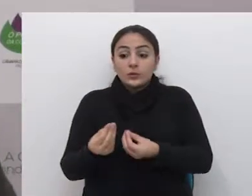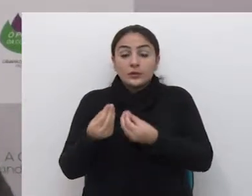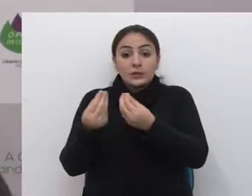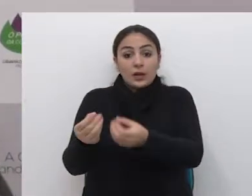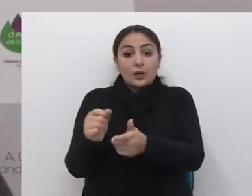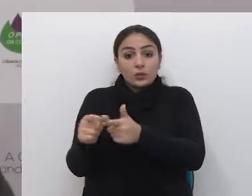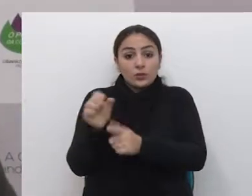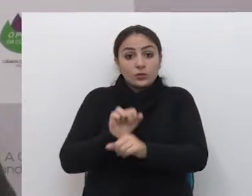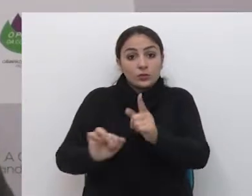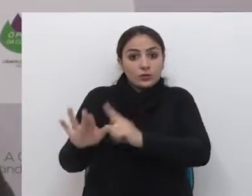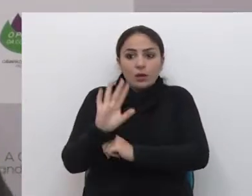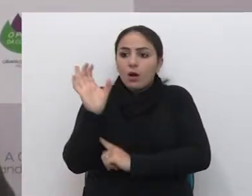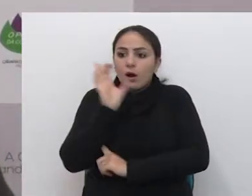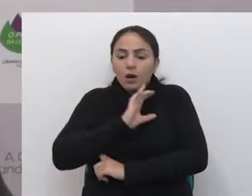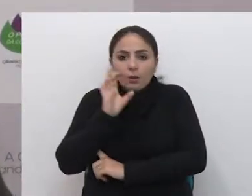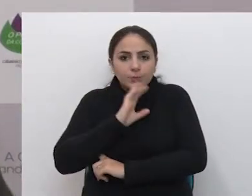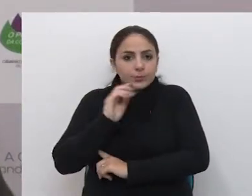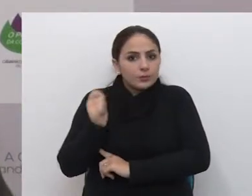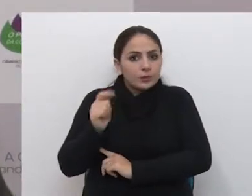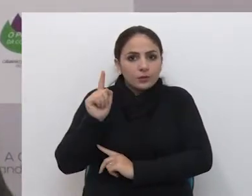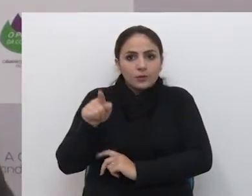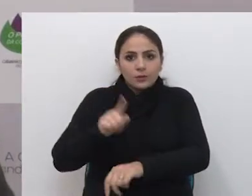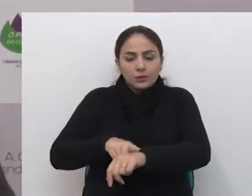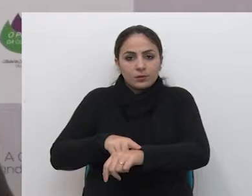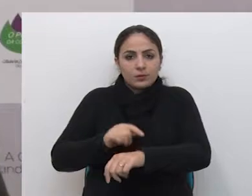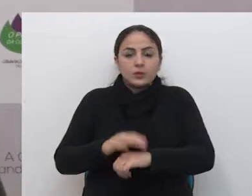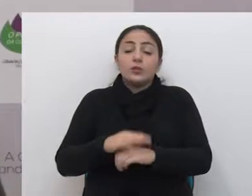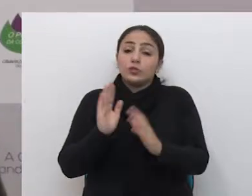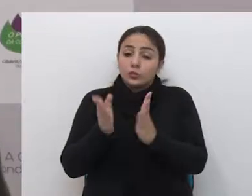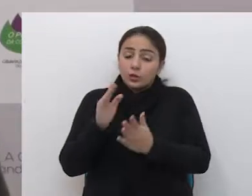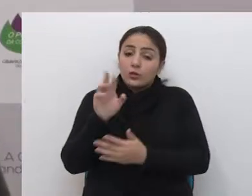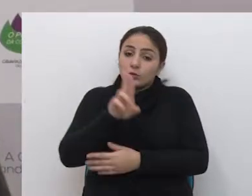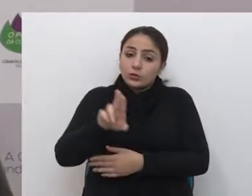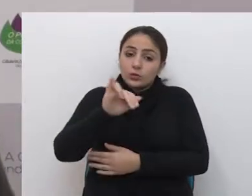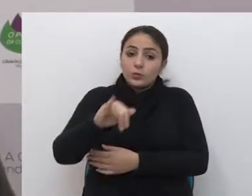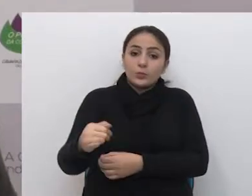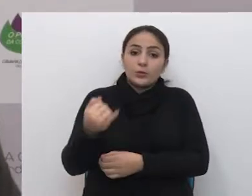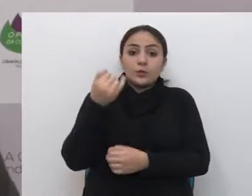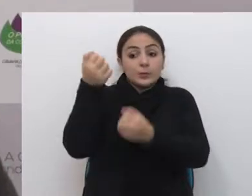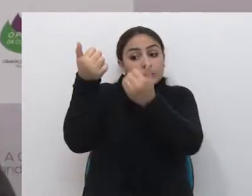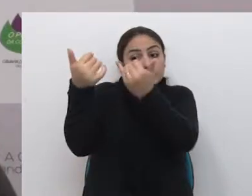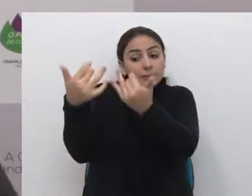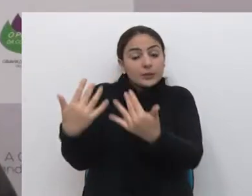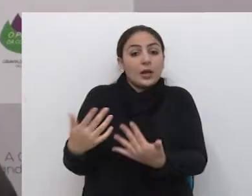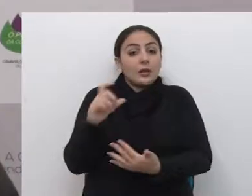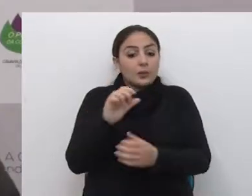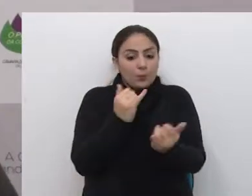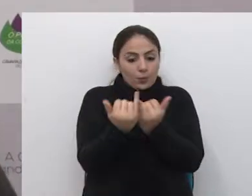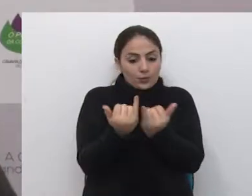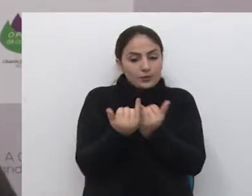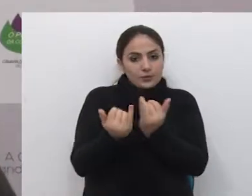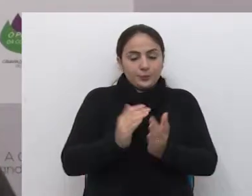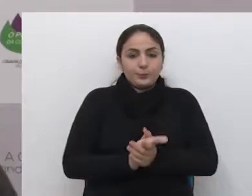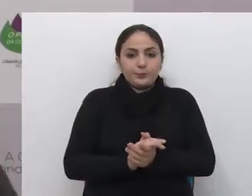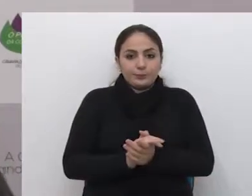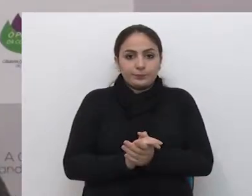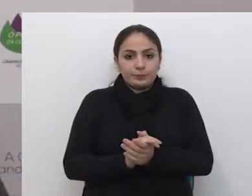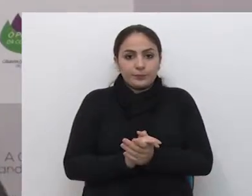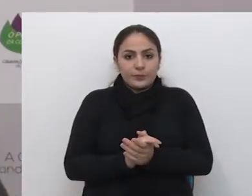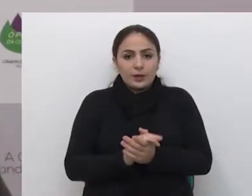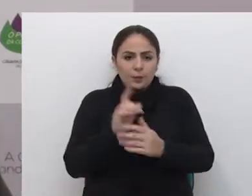a concessão, é claro, do aluguel social de modo imediato. Então, por exemplo, até já utilizo a oportunidade para explicar que, por